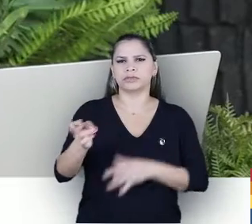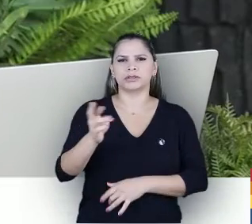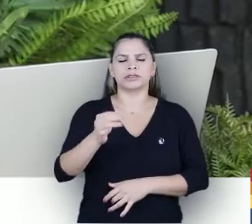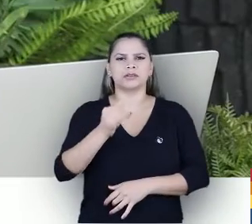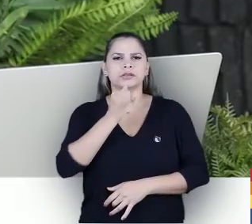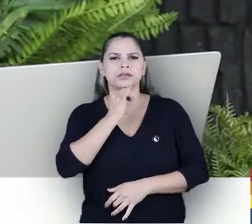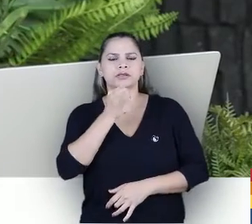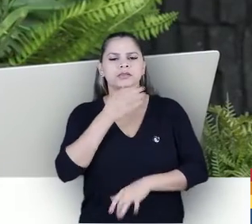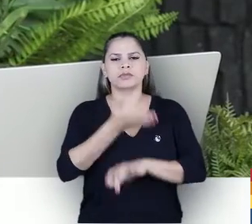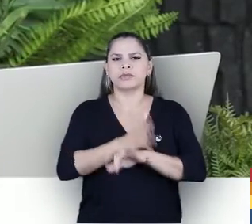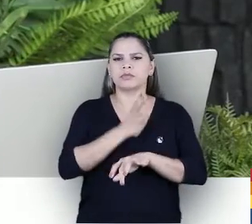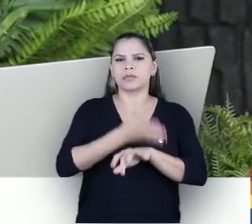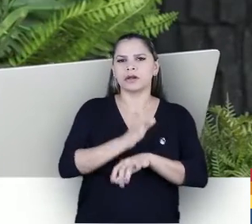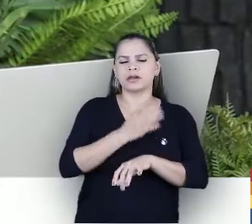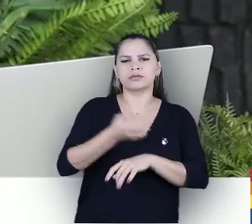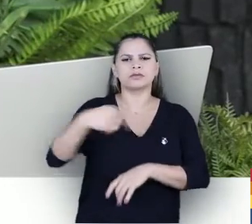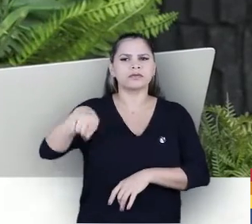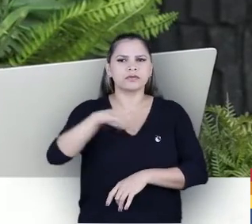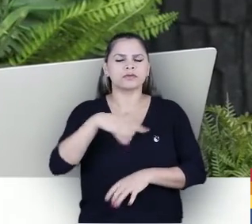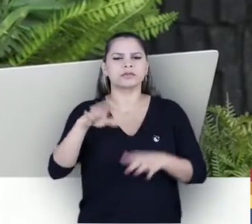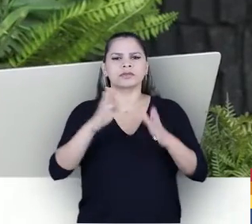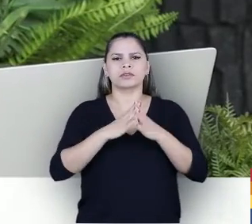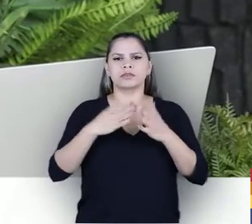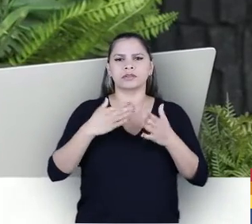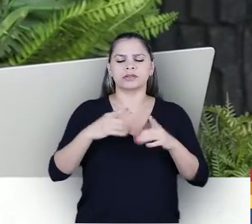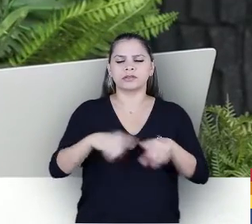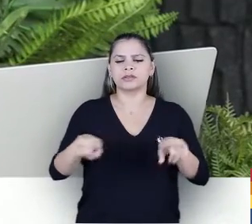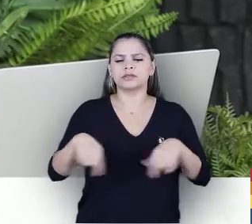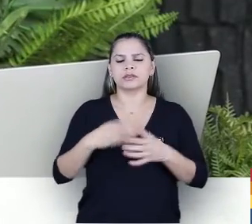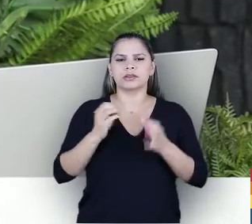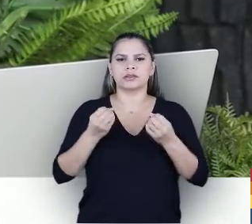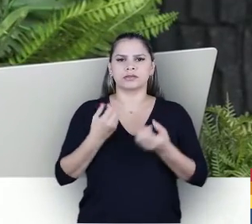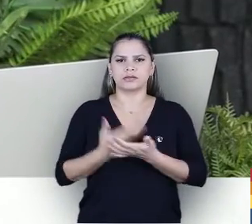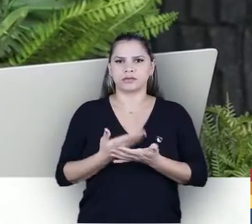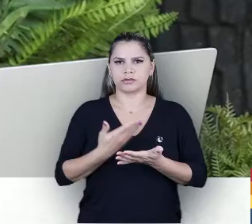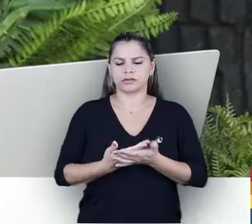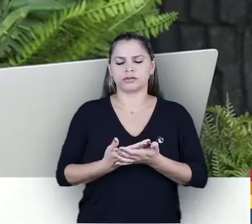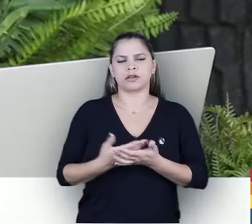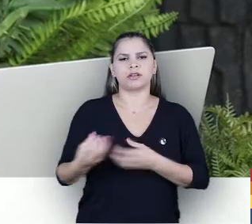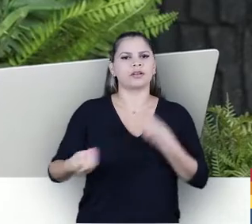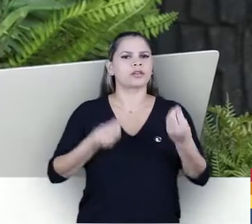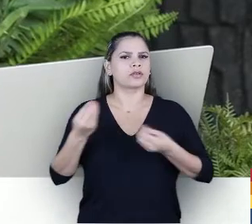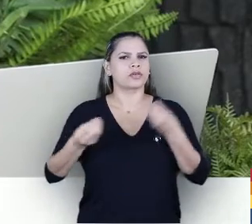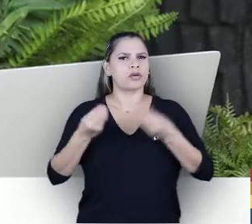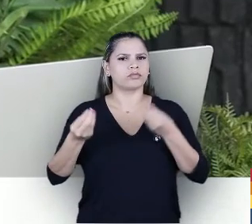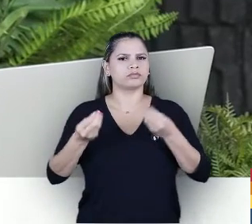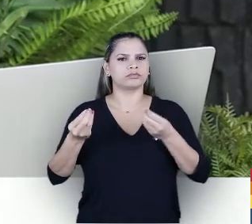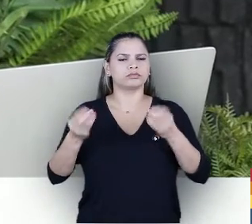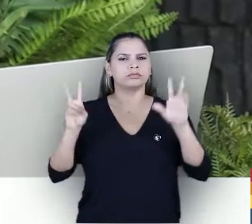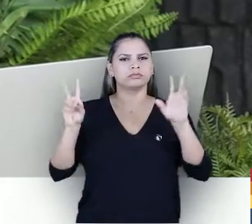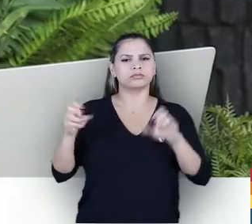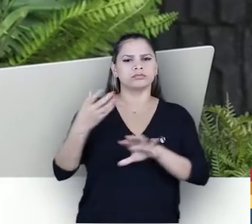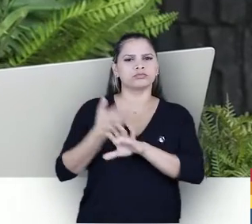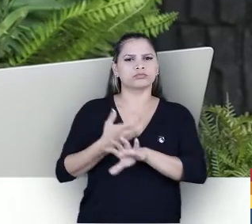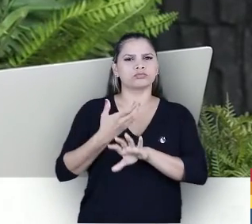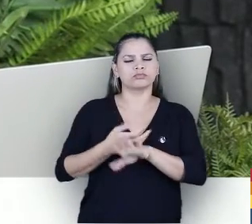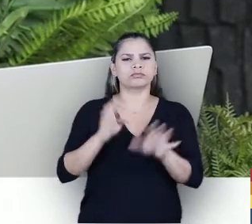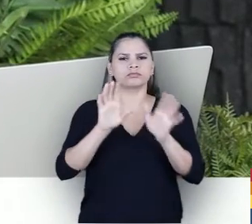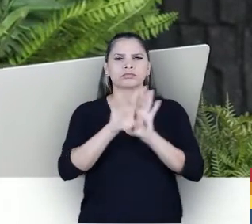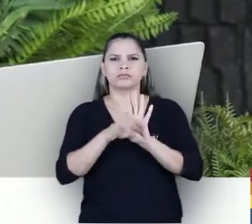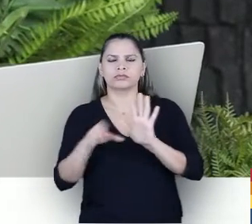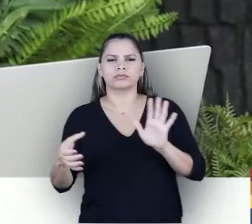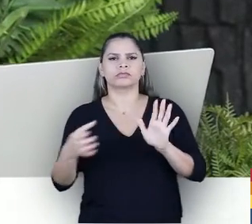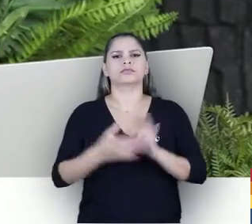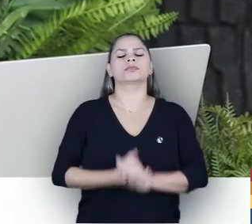discussão, vocês podem ficar à vontade para responder e trazer exemplos da prática de vocês em sala de